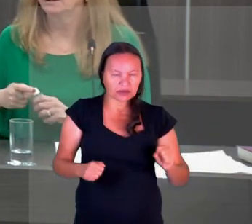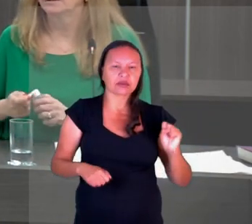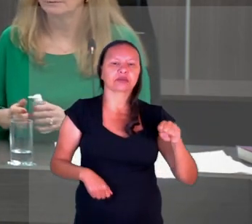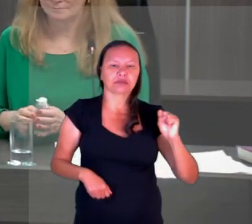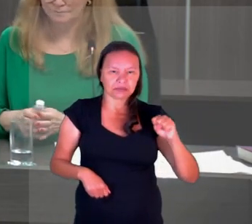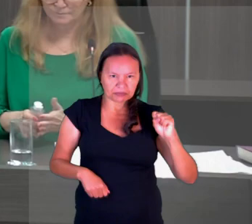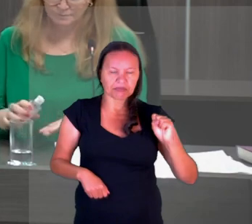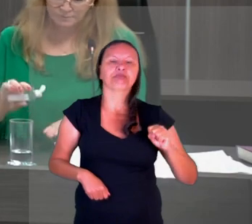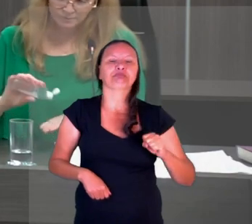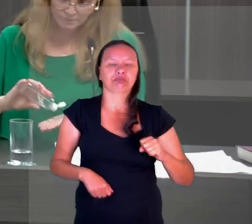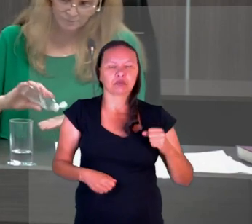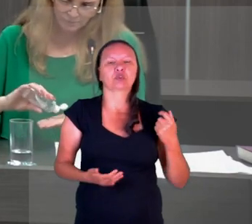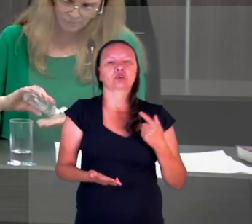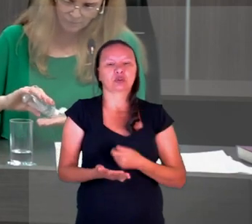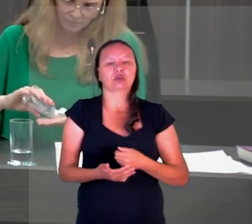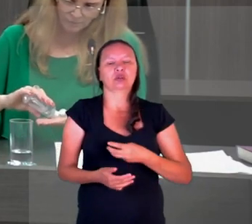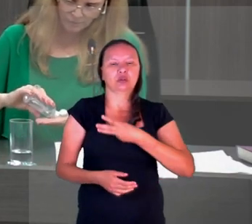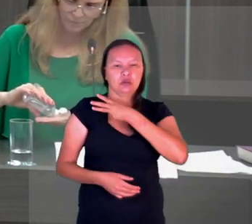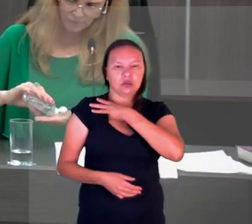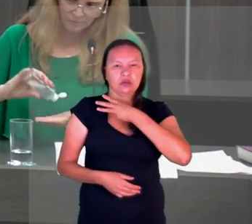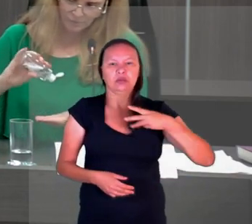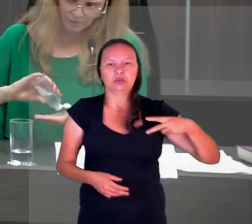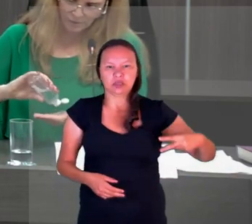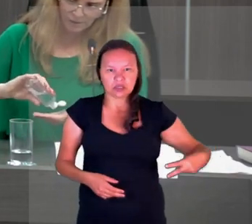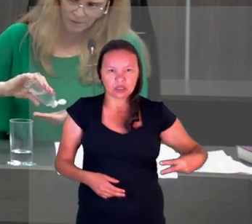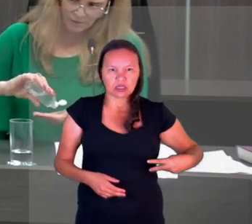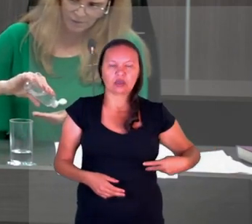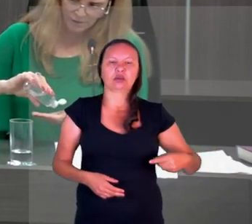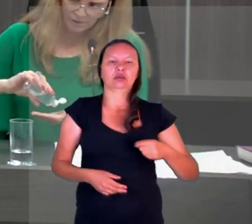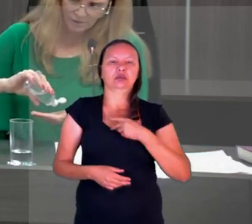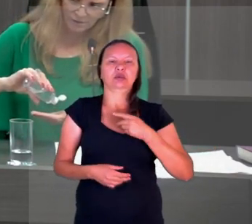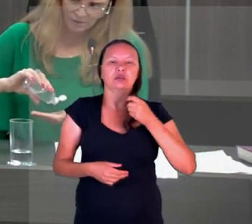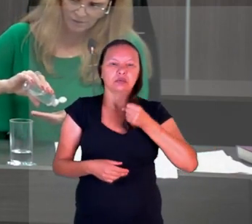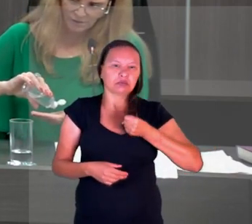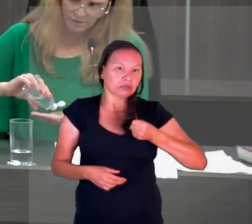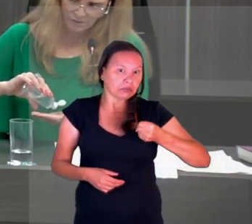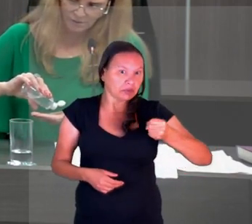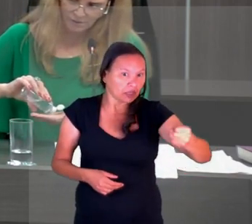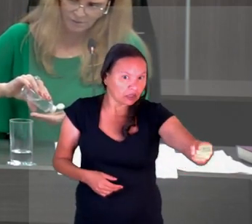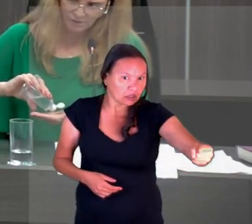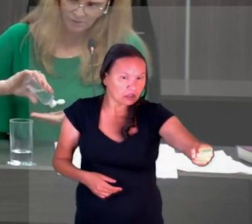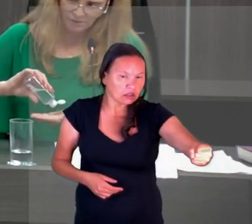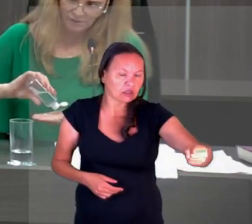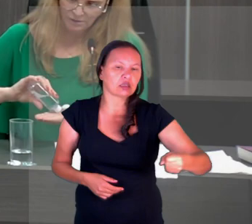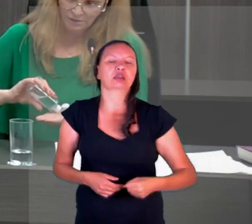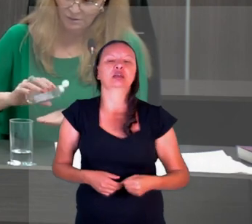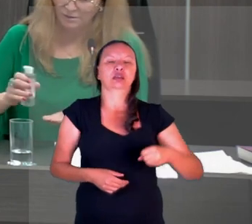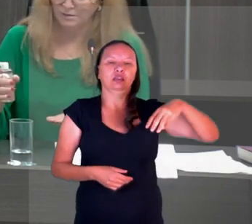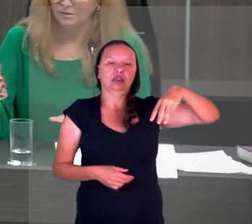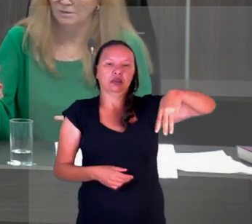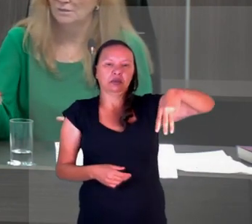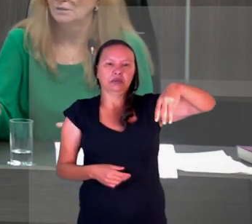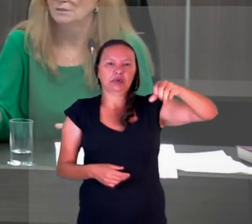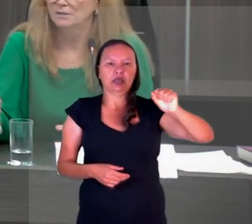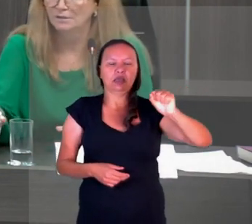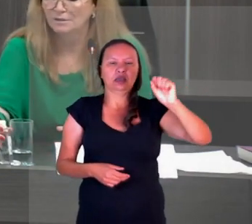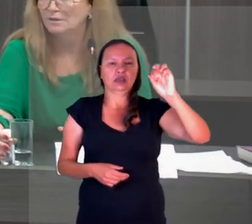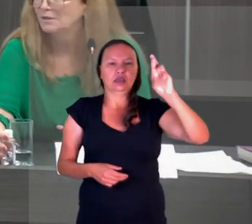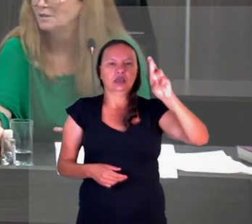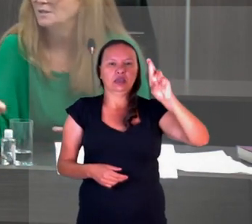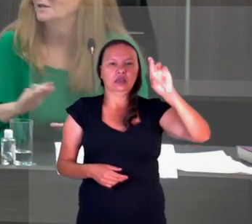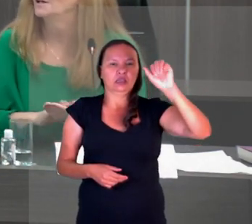eh do Ministério Público eh eu passo a palavra a Mariana santarelli que vai fazer